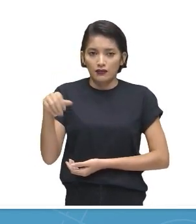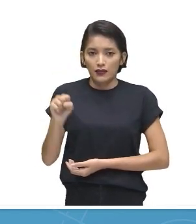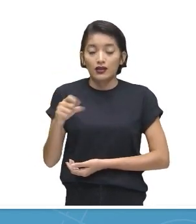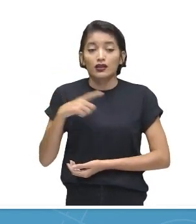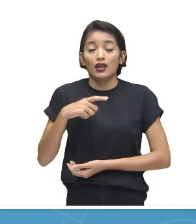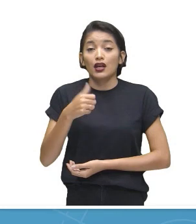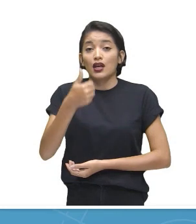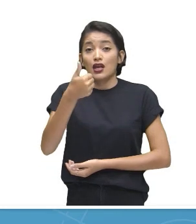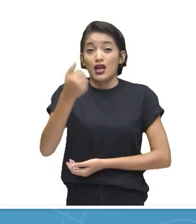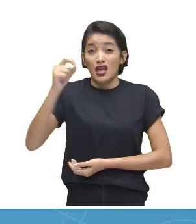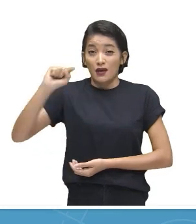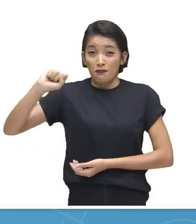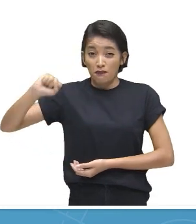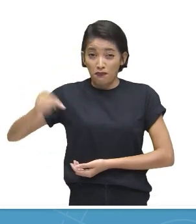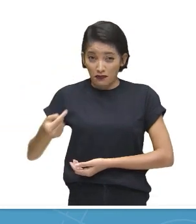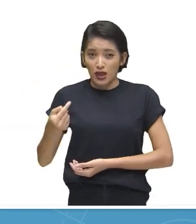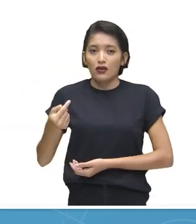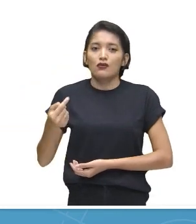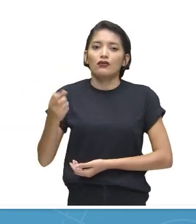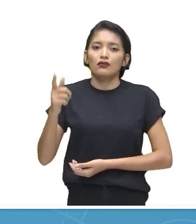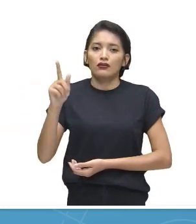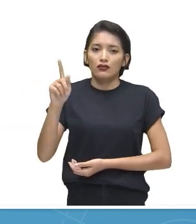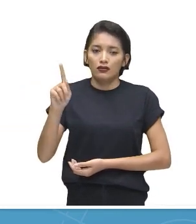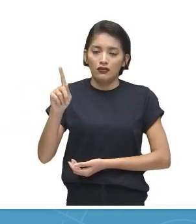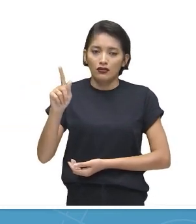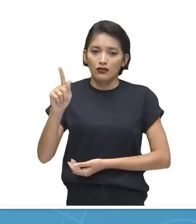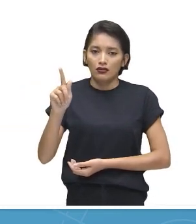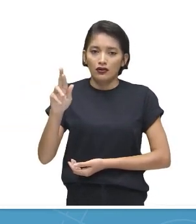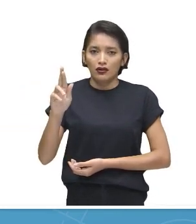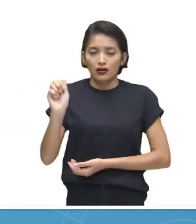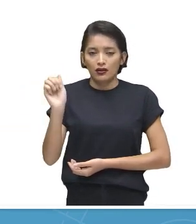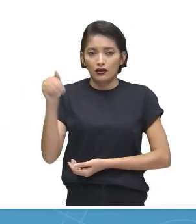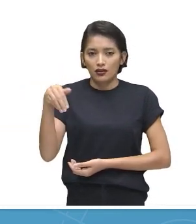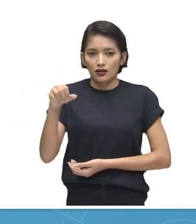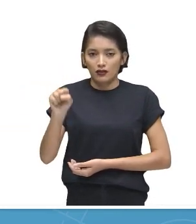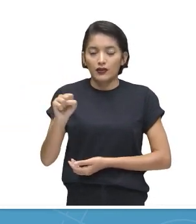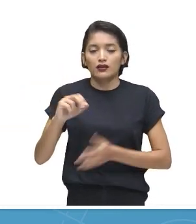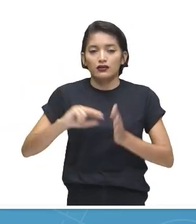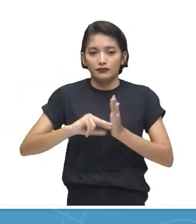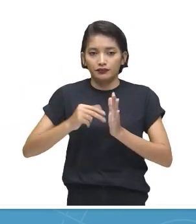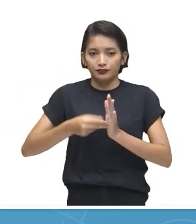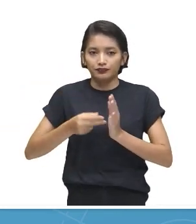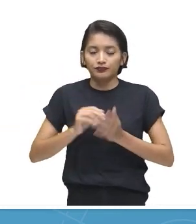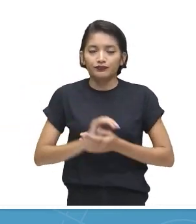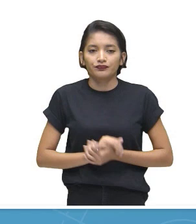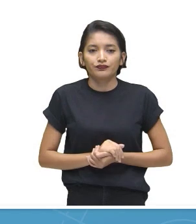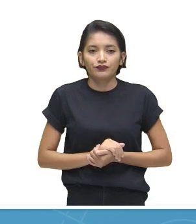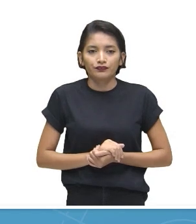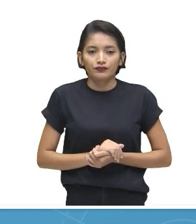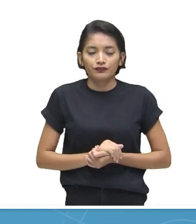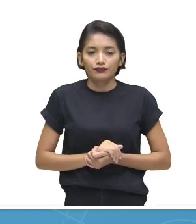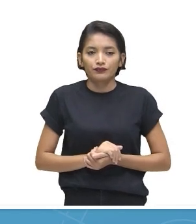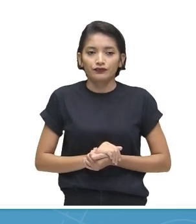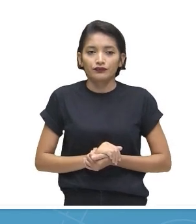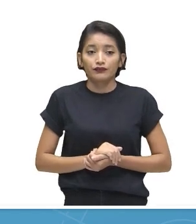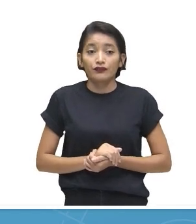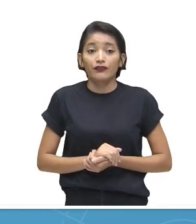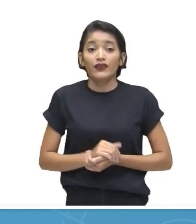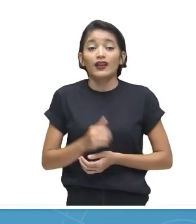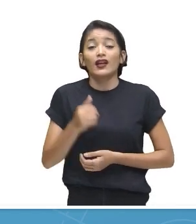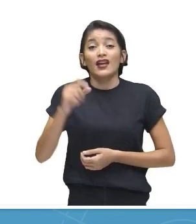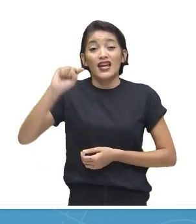1000 gramas, né? Então, 1 quilo, ele equivale a 1000 gramas, certo? E 1000